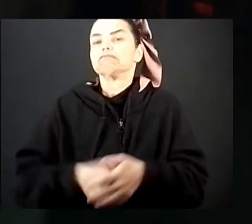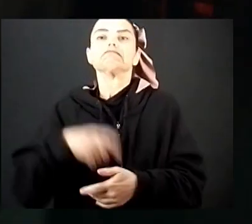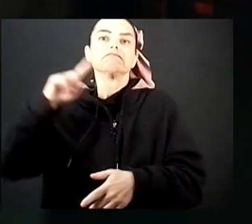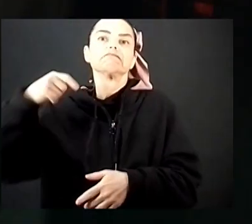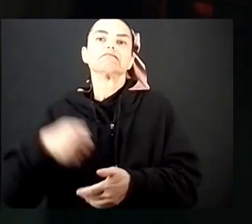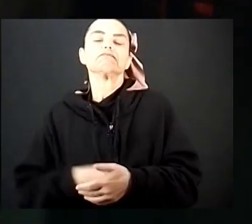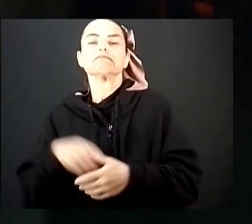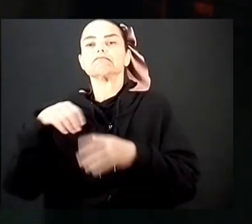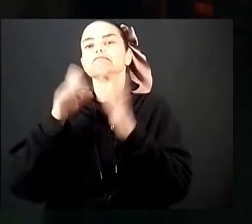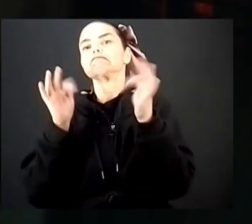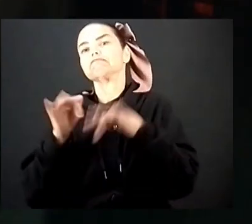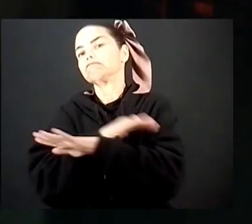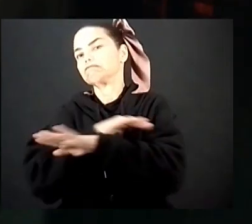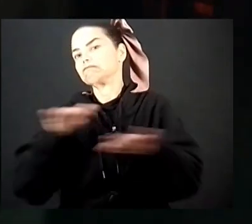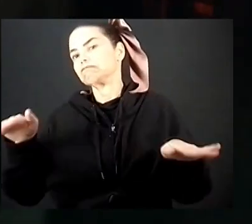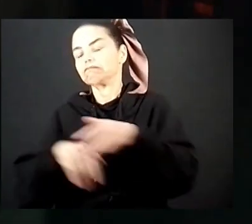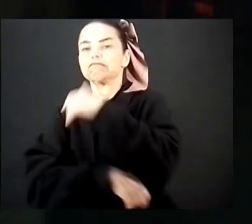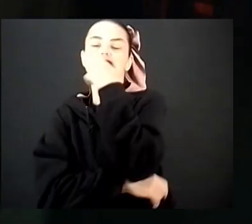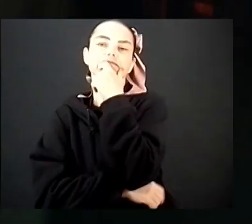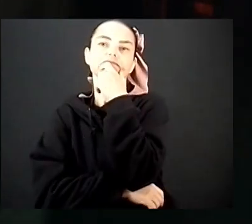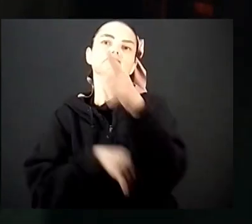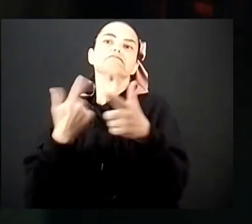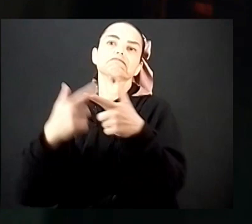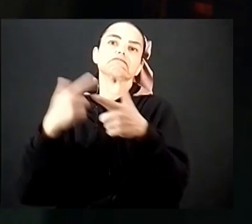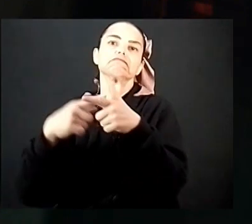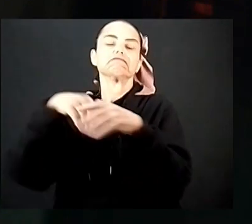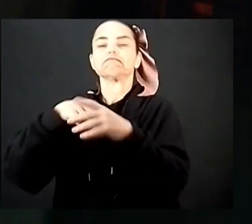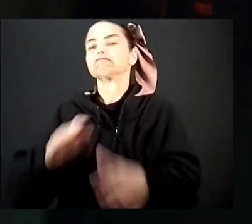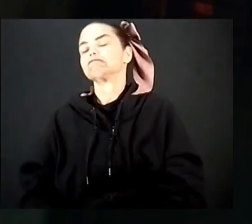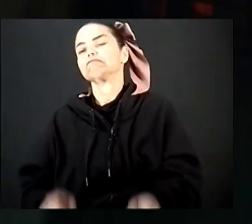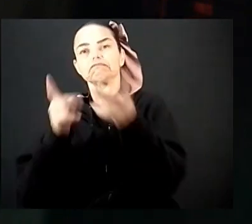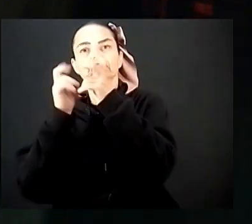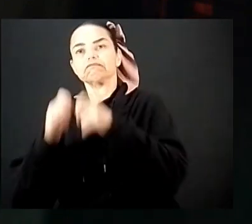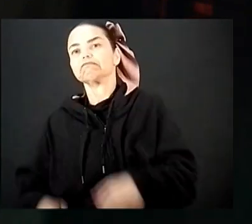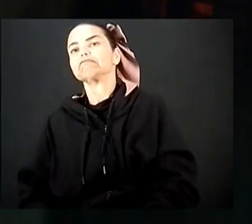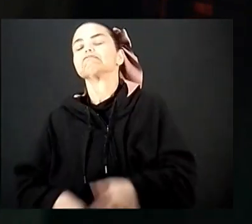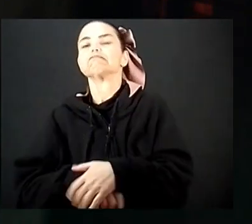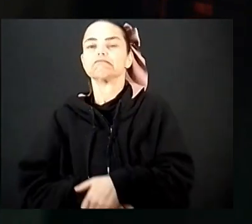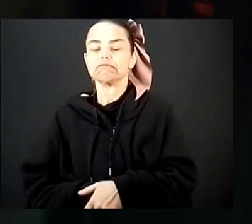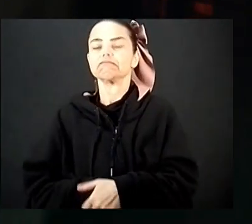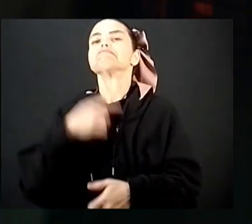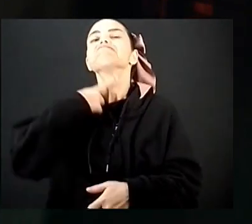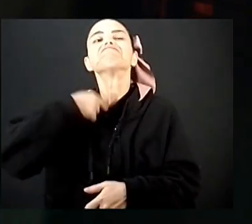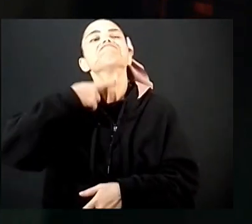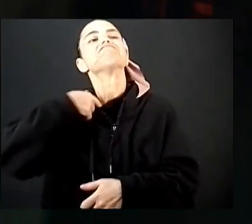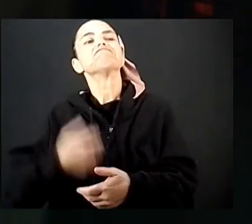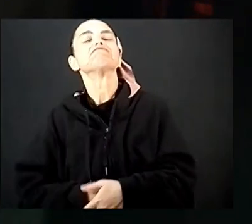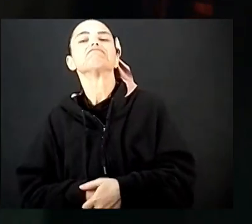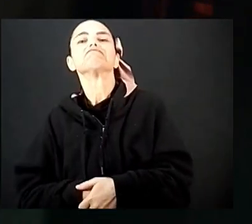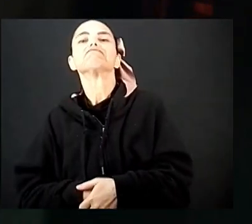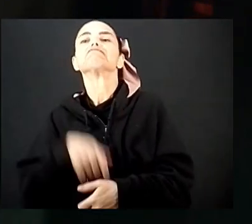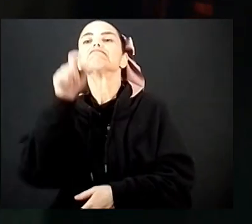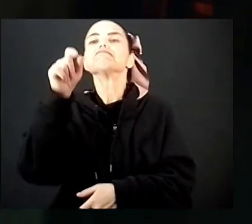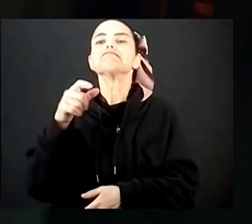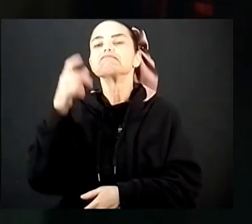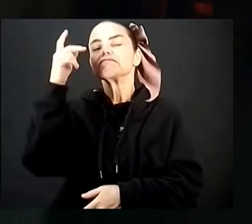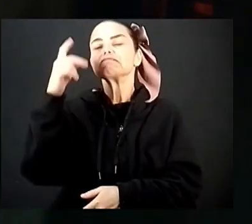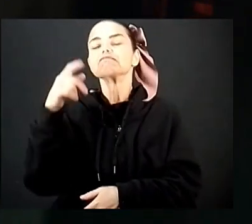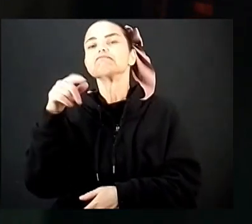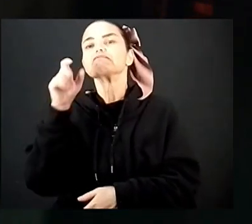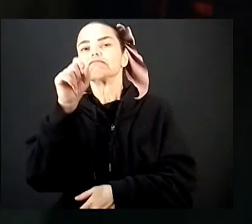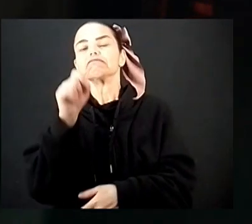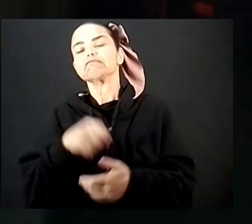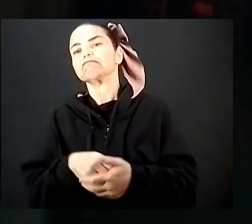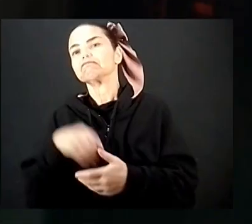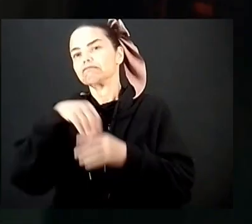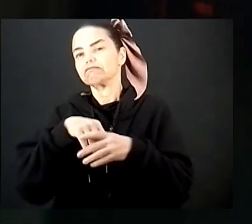a relação, né? Por quê? Porque dentro você não tem a visão, você tem a vontade de fazer com que aquilo dê